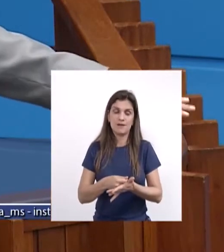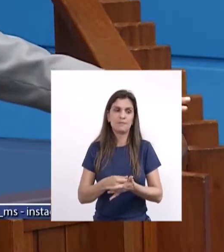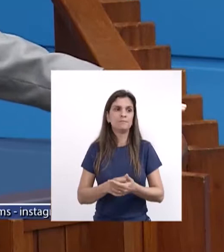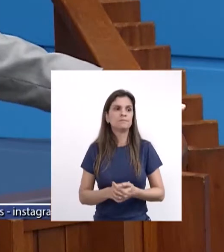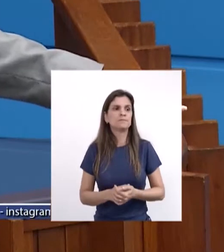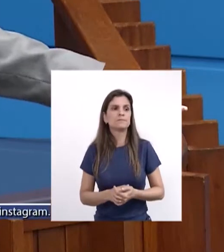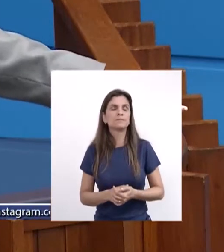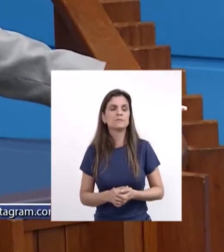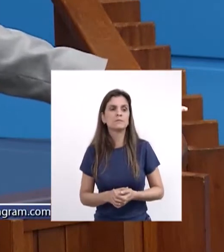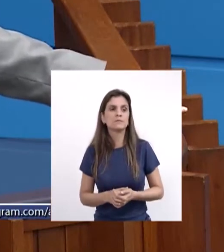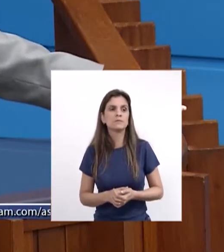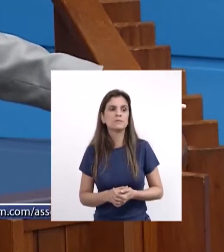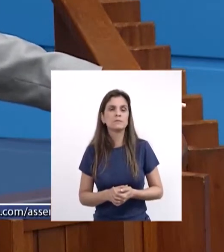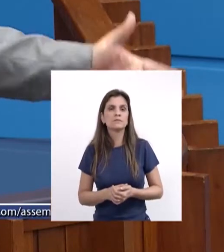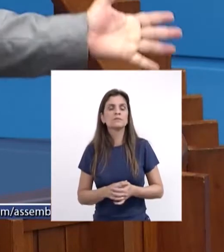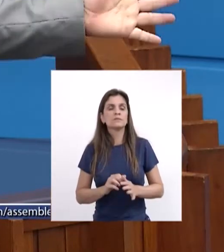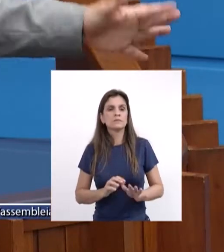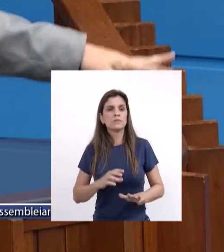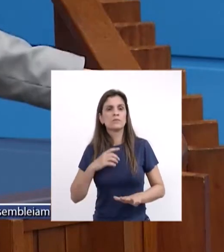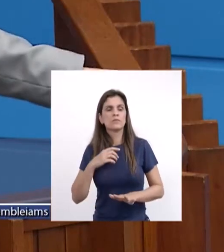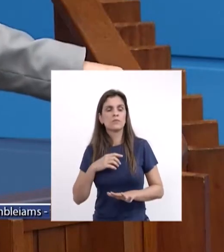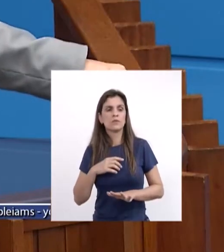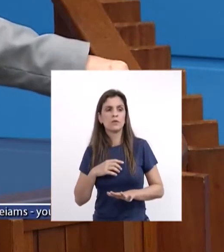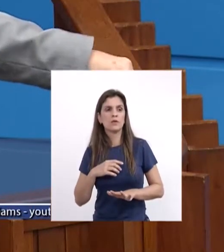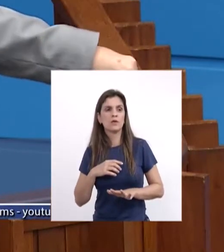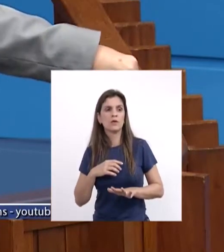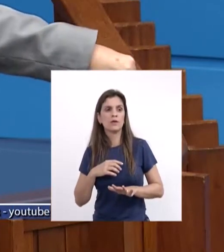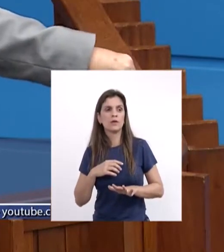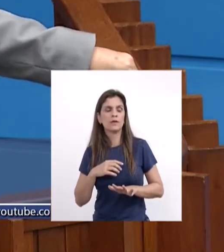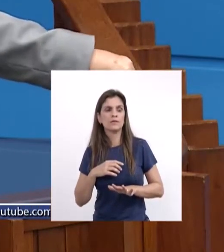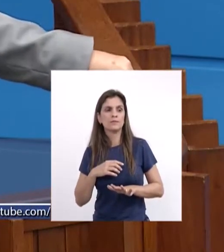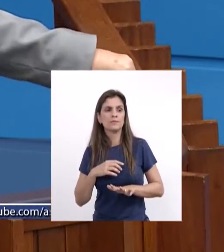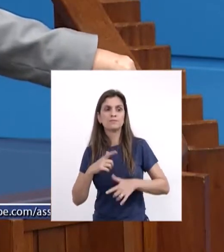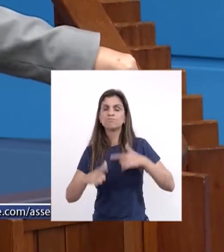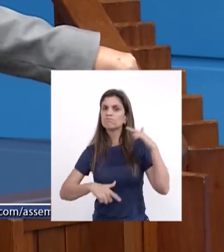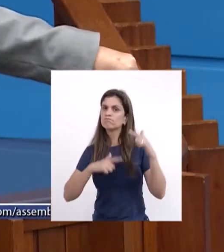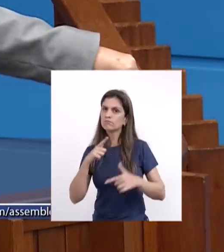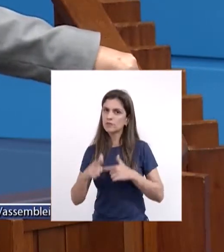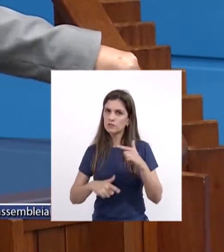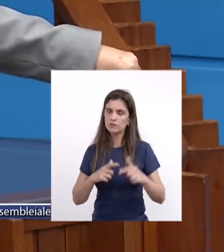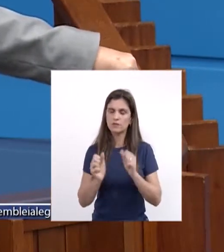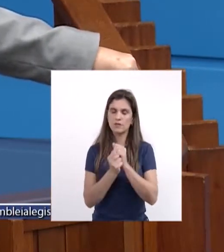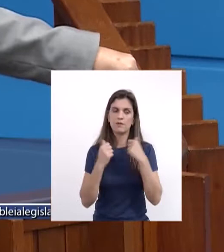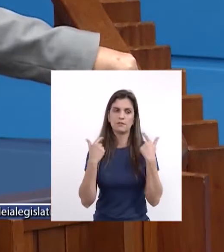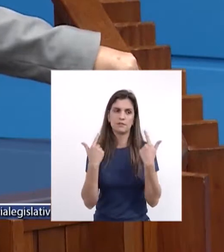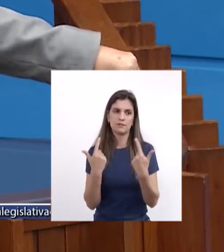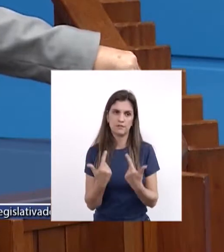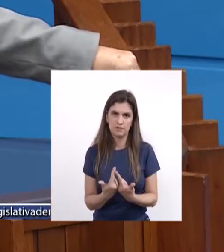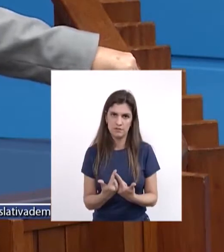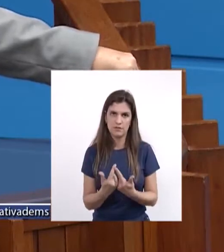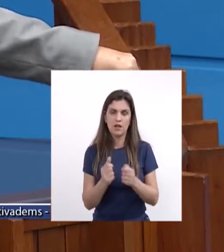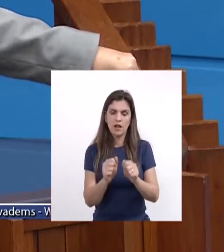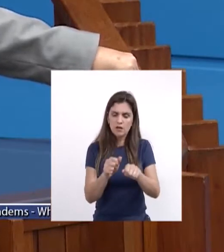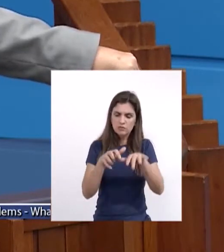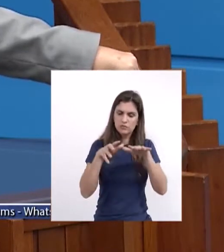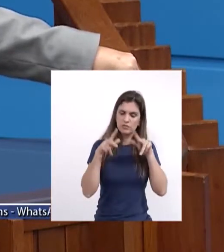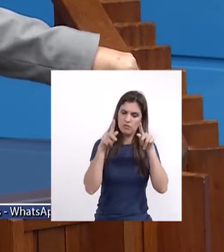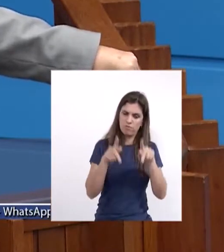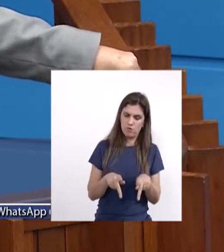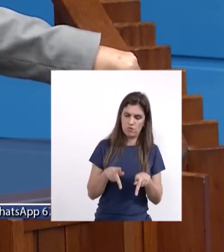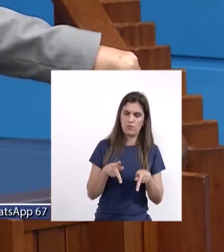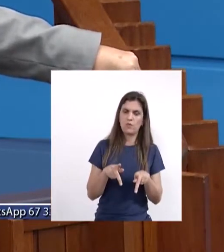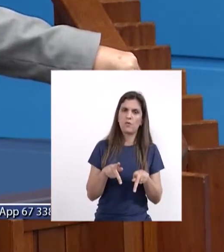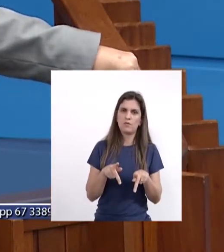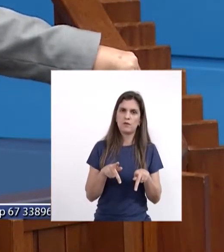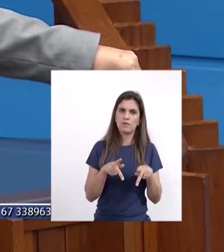proferiu o deputado Paulo Correia, fruto, né, do trabalho desta Casa Legislativa, da audiência pública, da pressão que